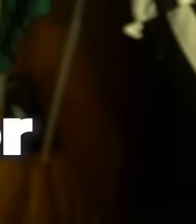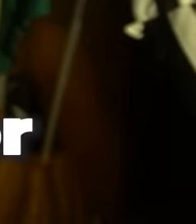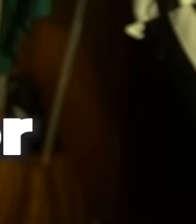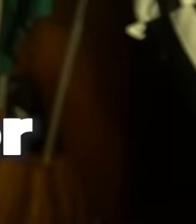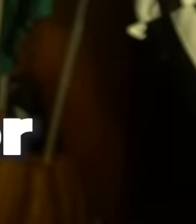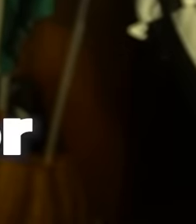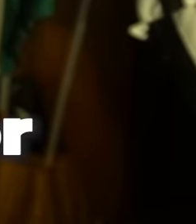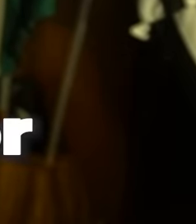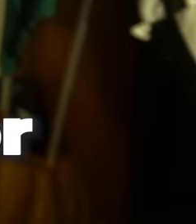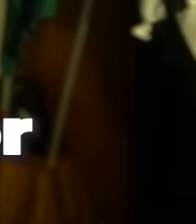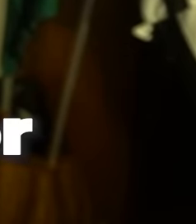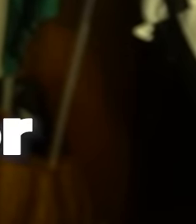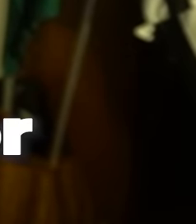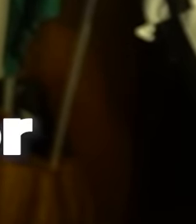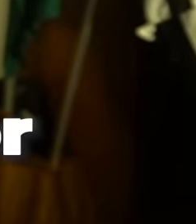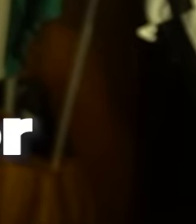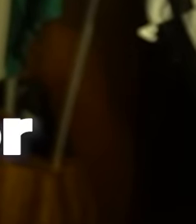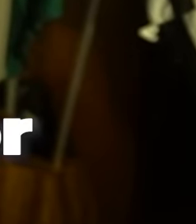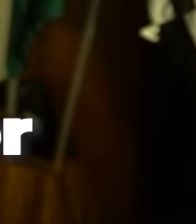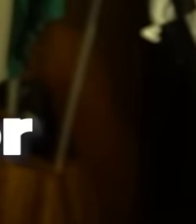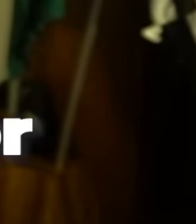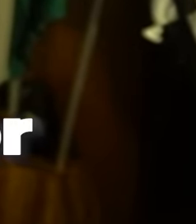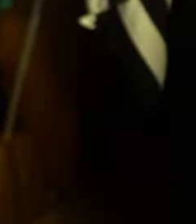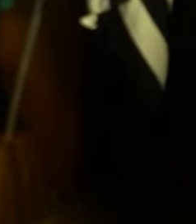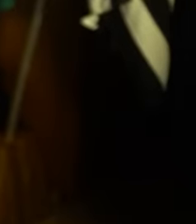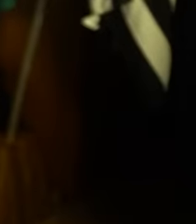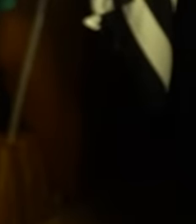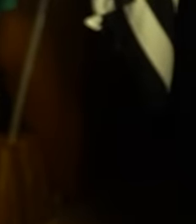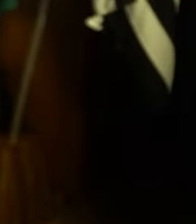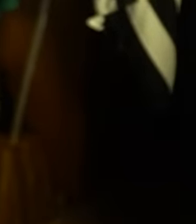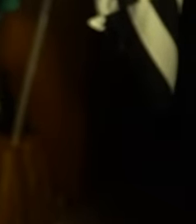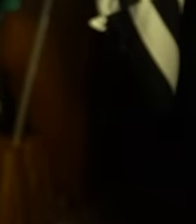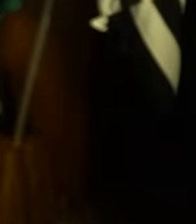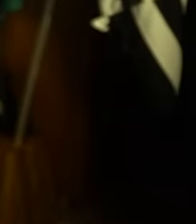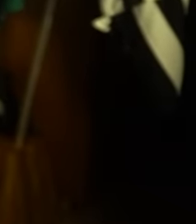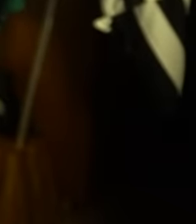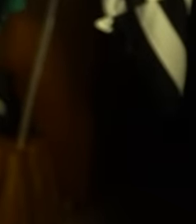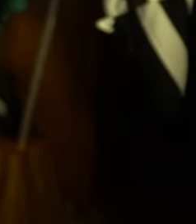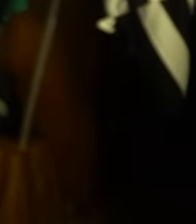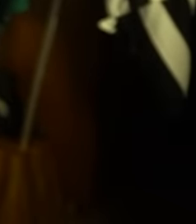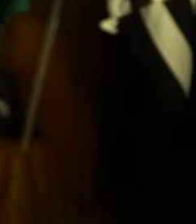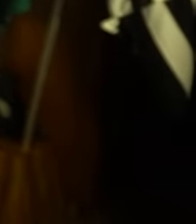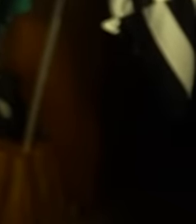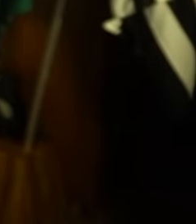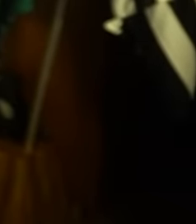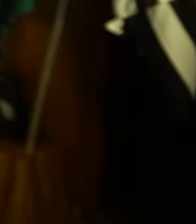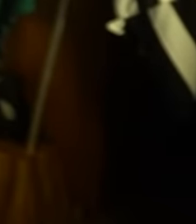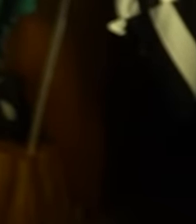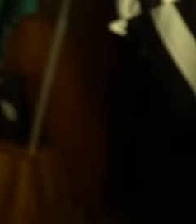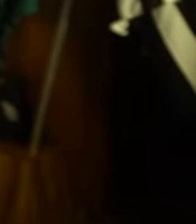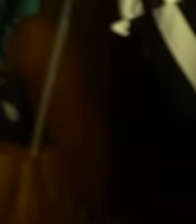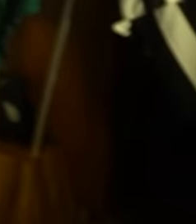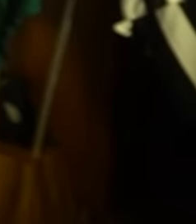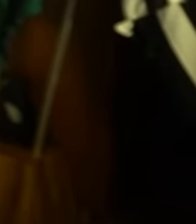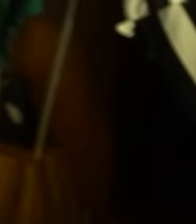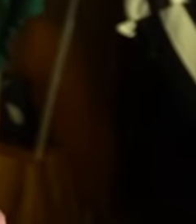você comprar o seu ingresso com desconto, tem o cupom KIM14 e a gente vai se encontrar lá para discutir o futuro do movimento, o futuro